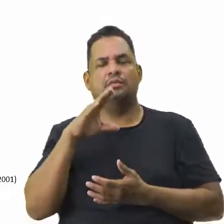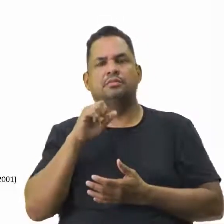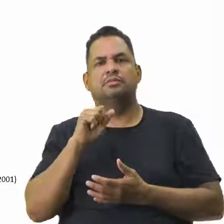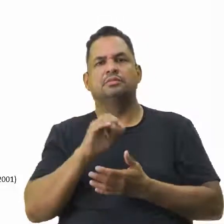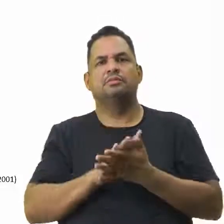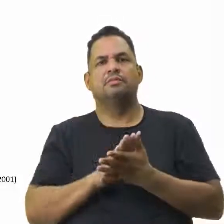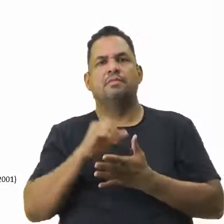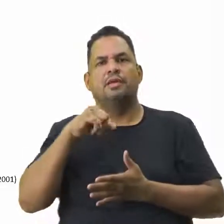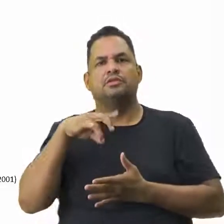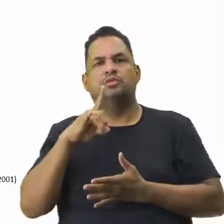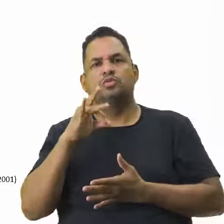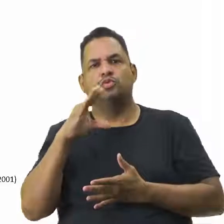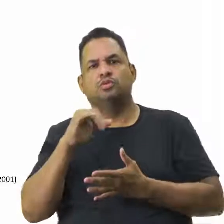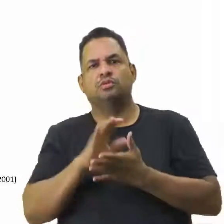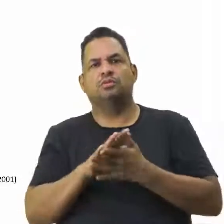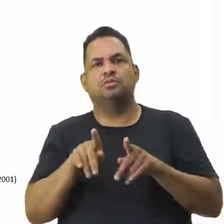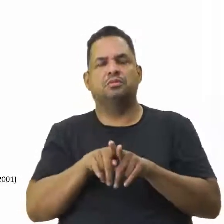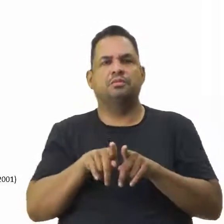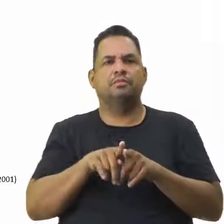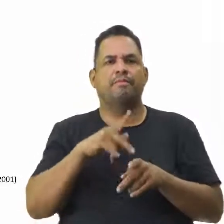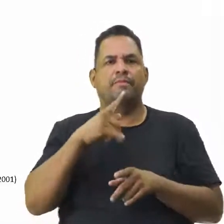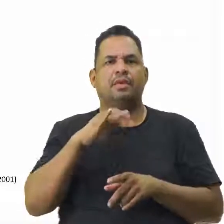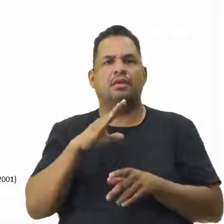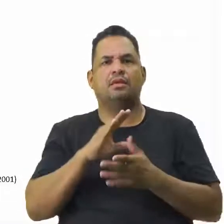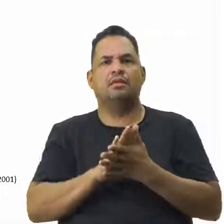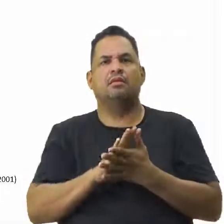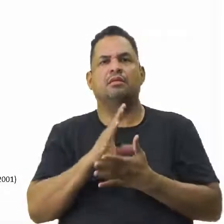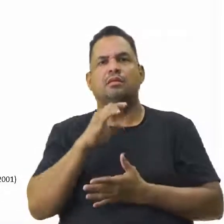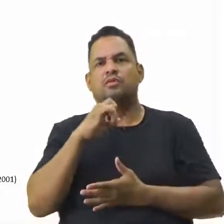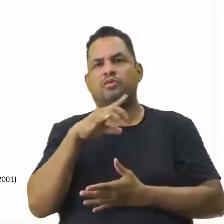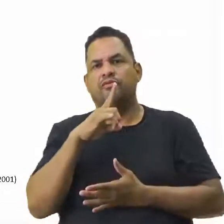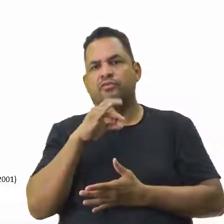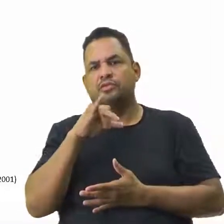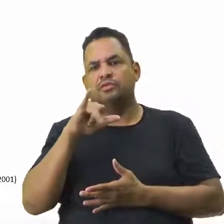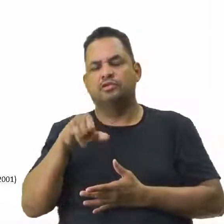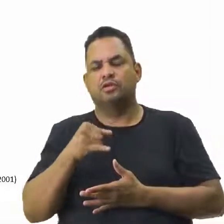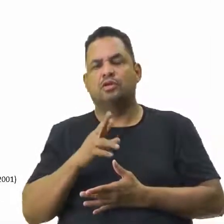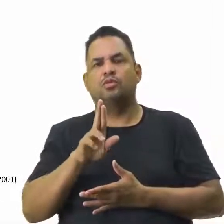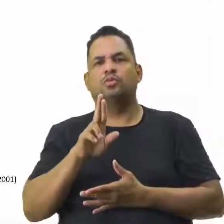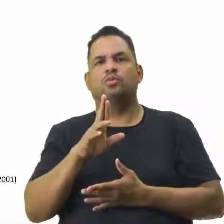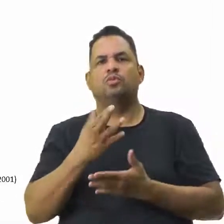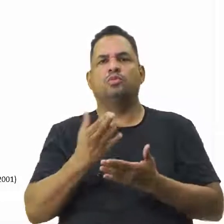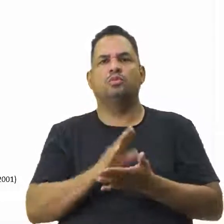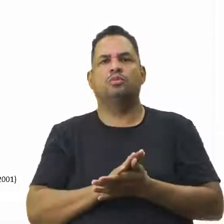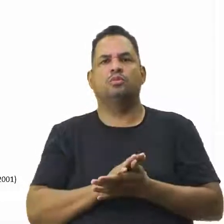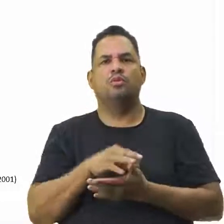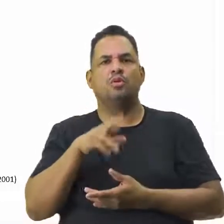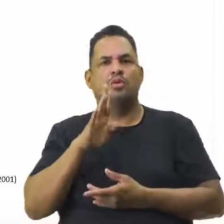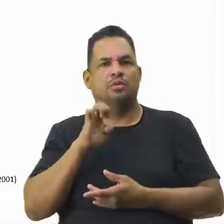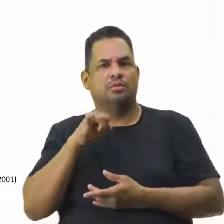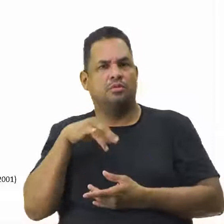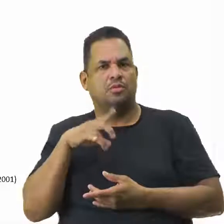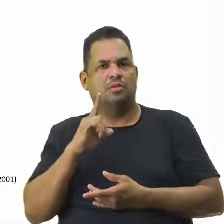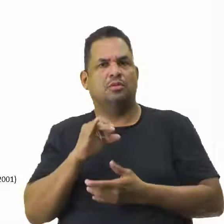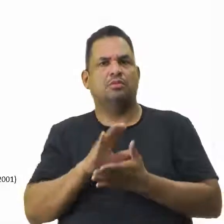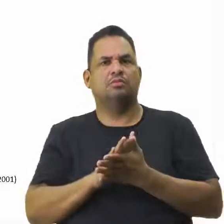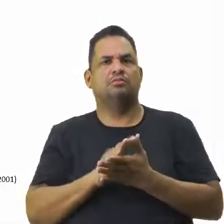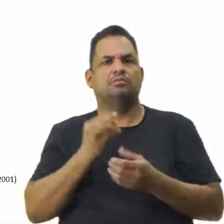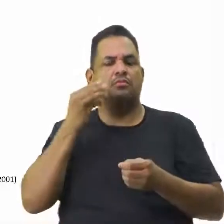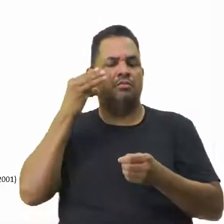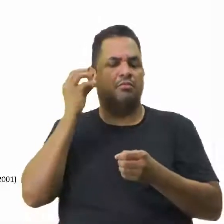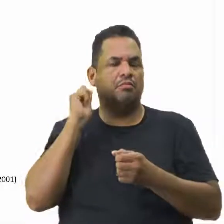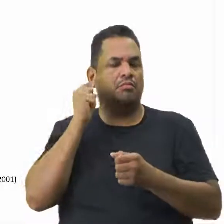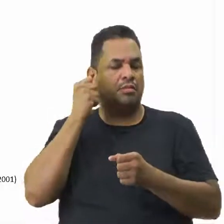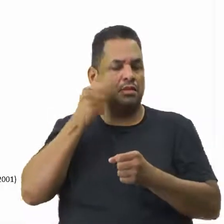Marechal Dutra também em Ariquemes. Aí PIC, Adolfo Rol em Jaru, PIC de Paraná em Rolim de Moura, projeto de assentamento Rápido